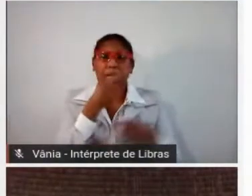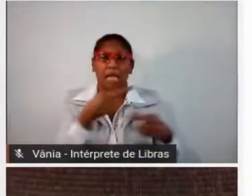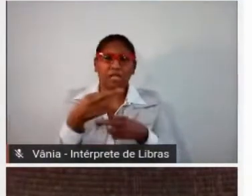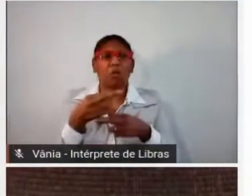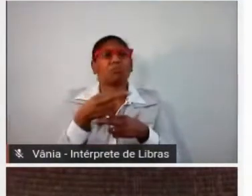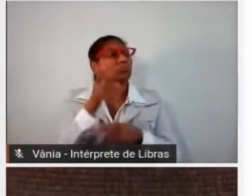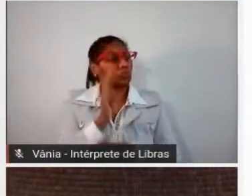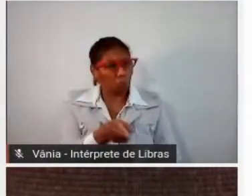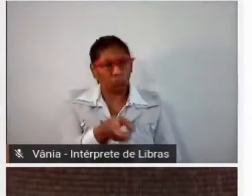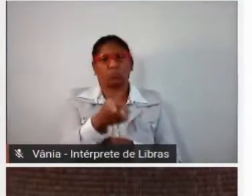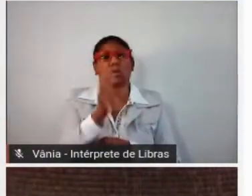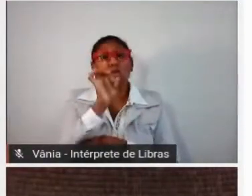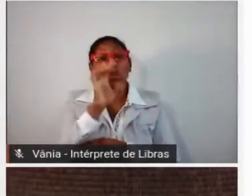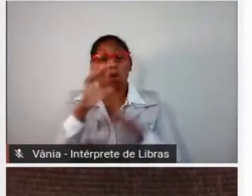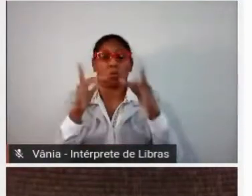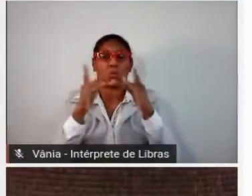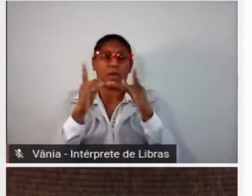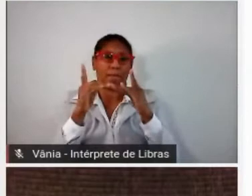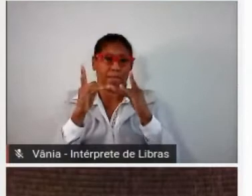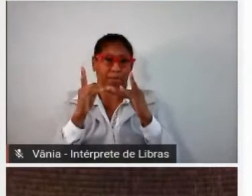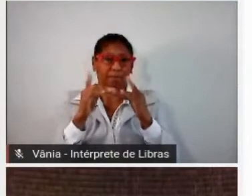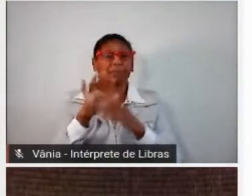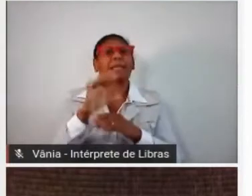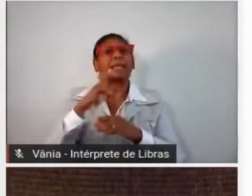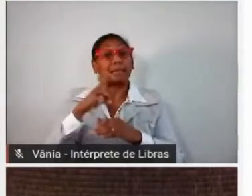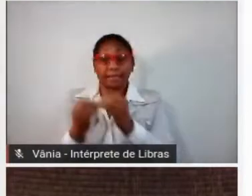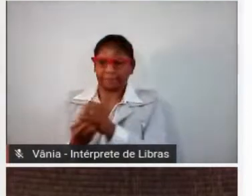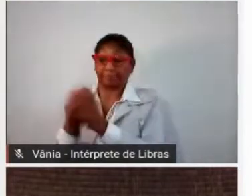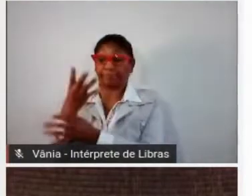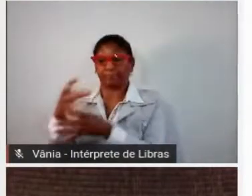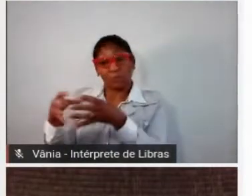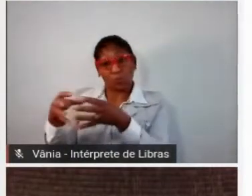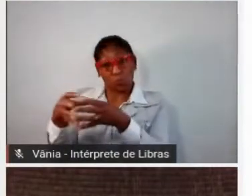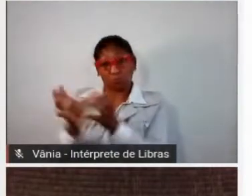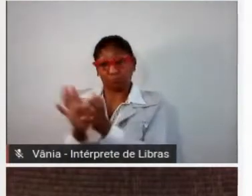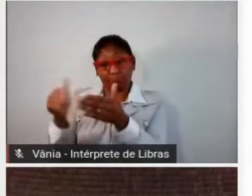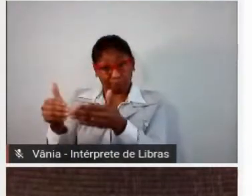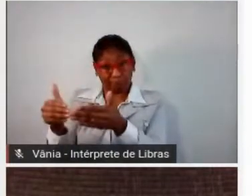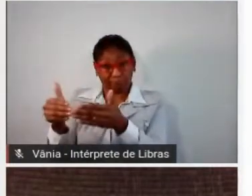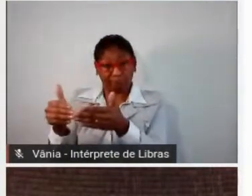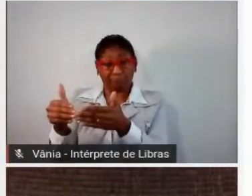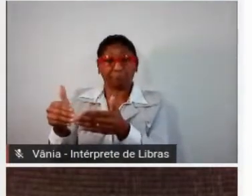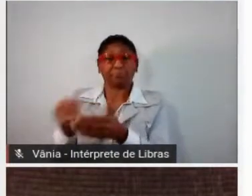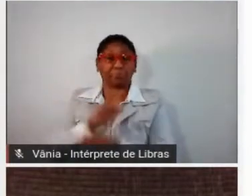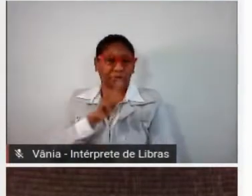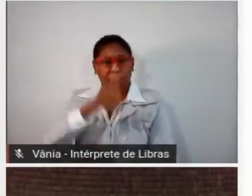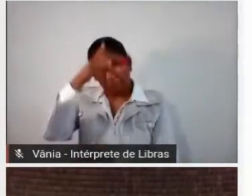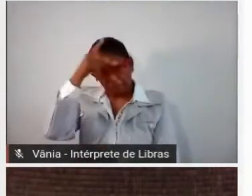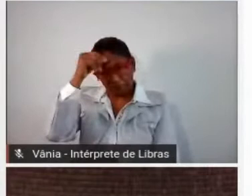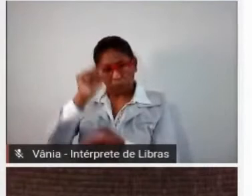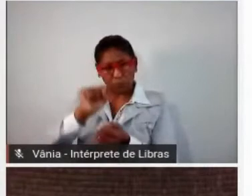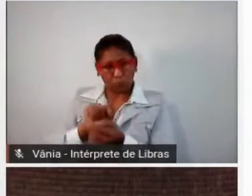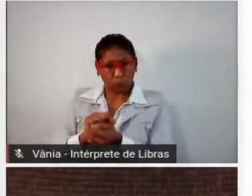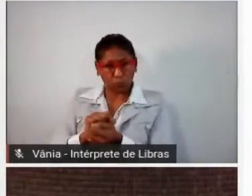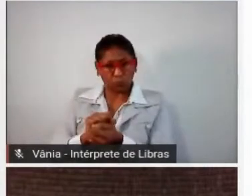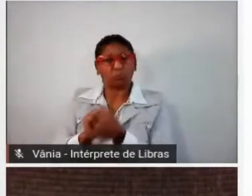estão com cogestão homologada, e lembrando, o Uruguaiana também está entrando aí no processo para a cogestão,